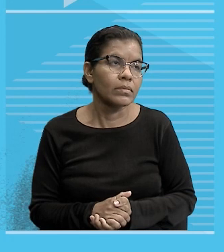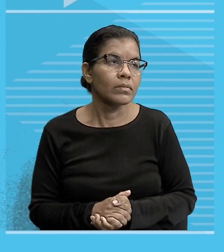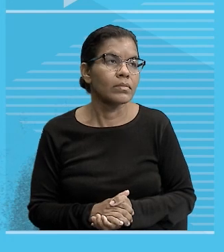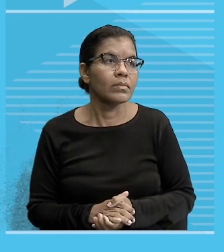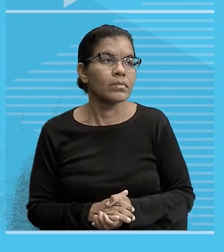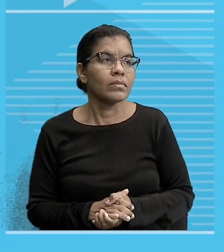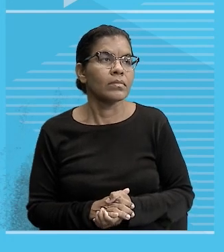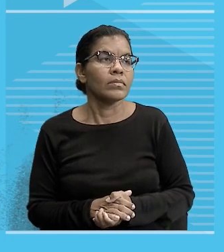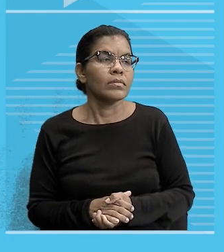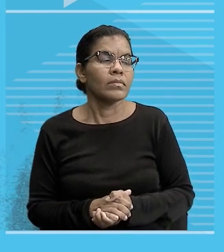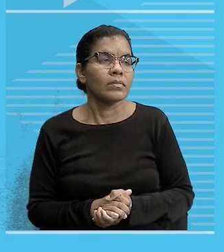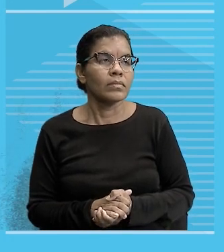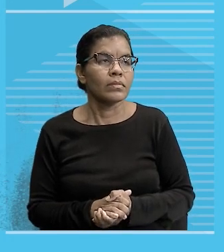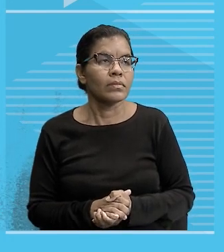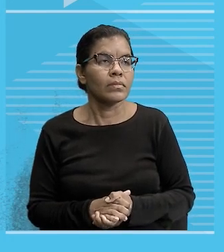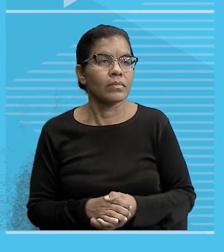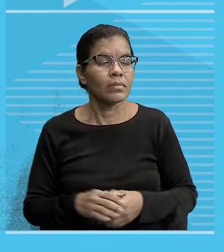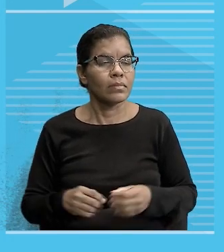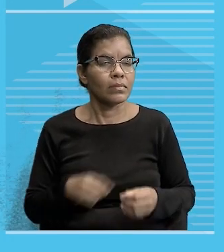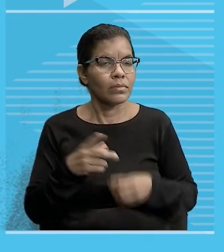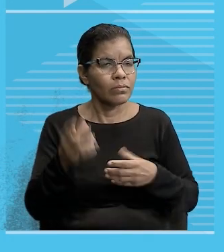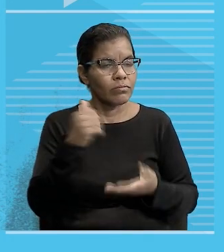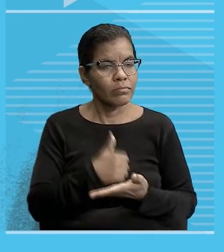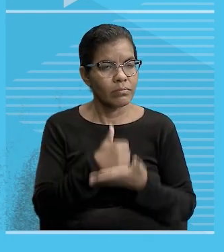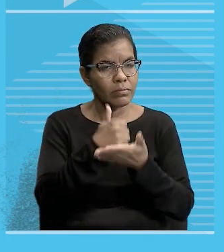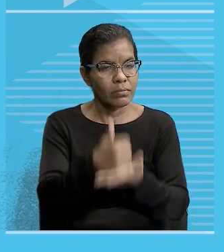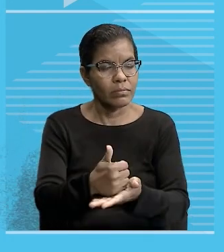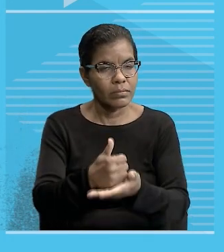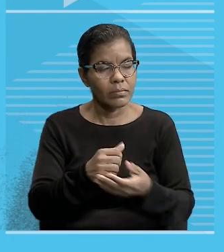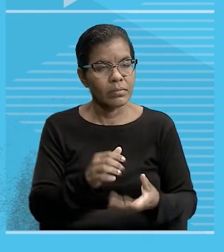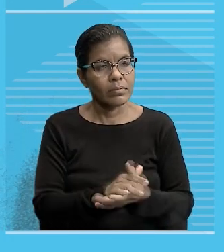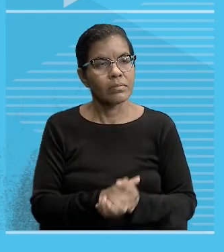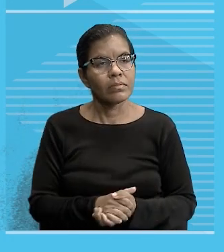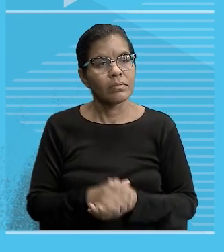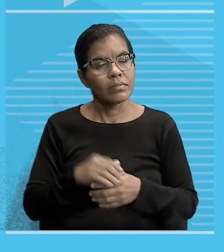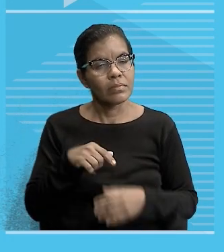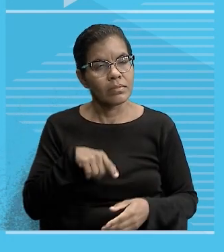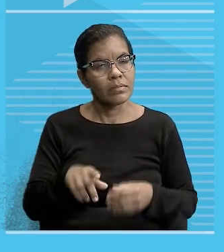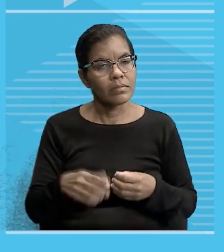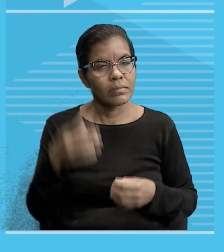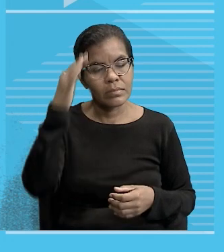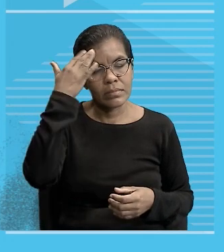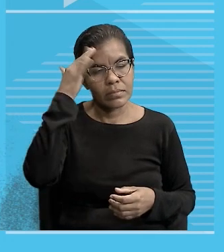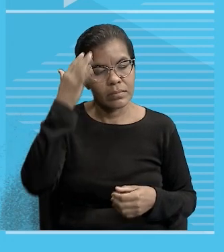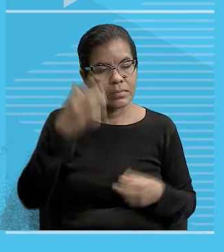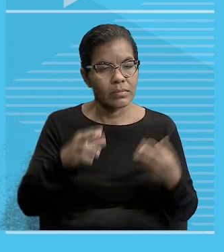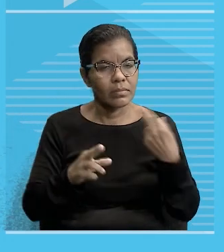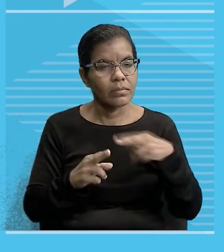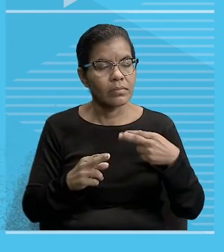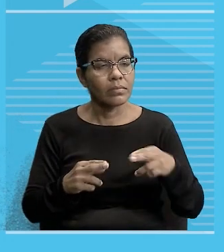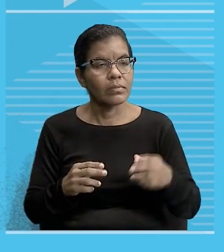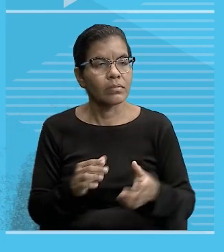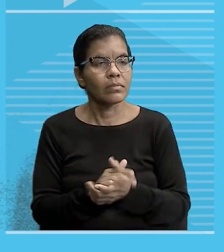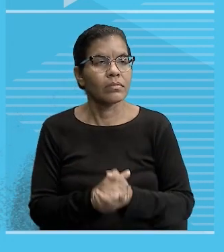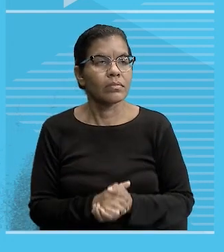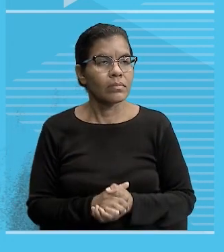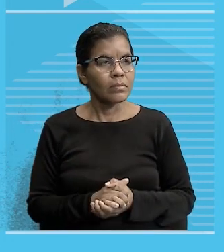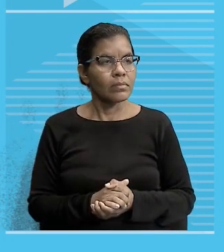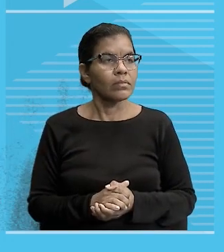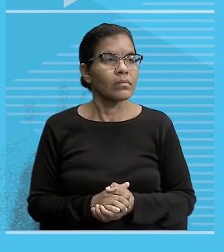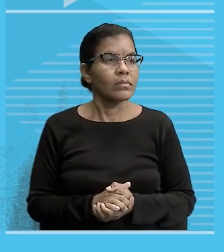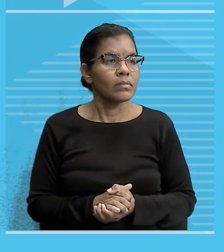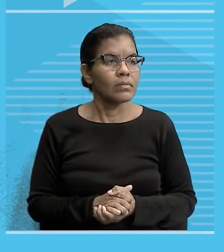chicaua ele ajuda vocês a compreender a relação da causa e efeito